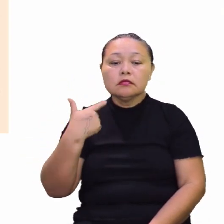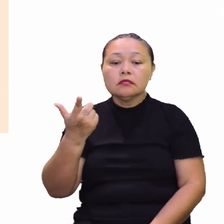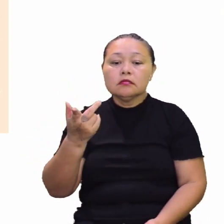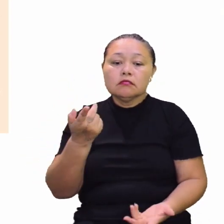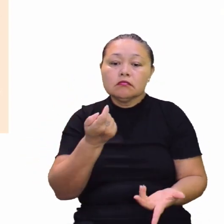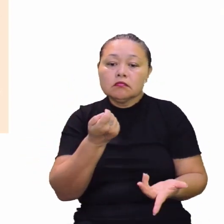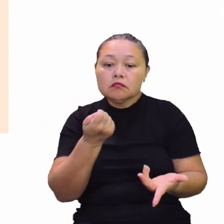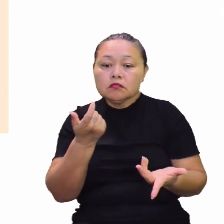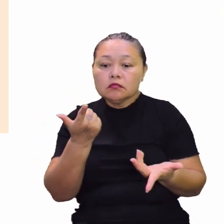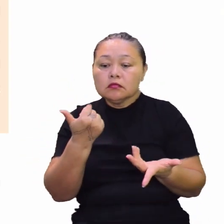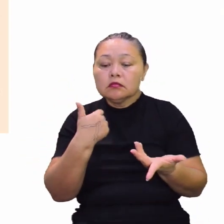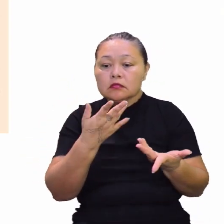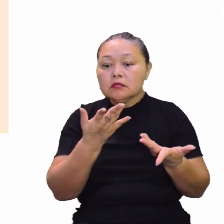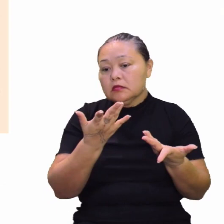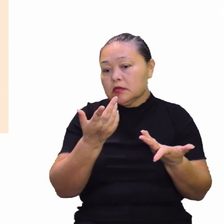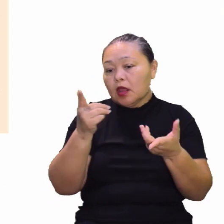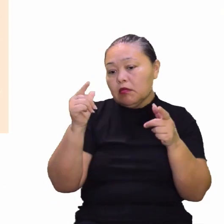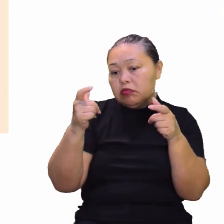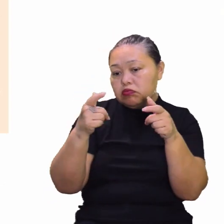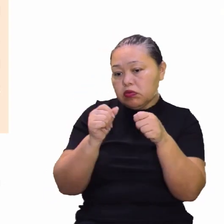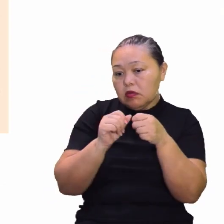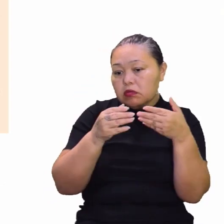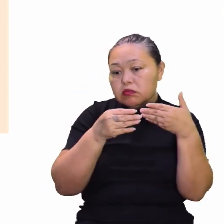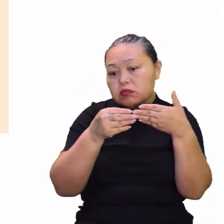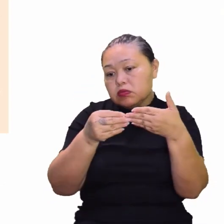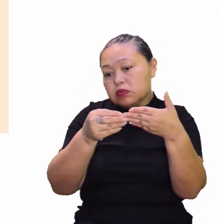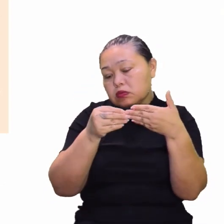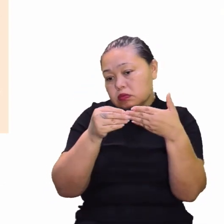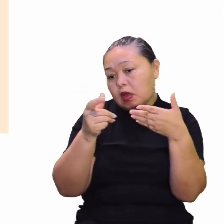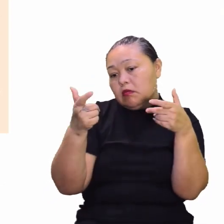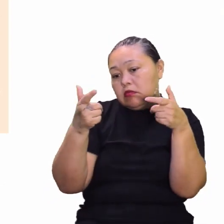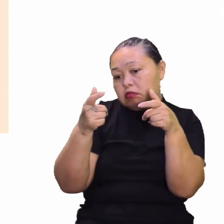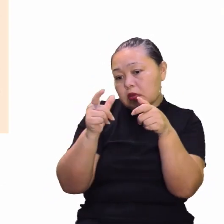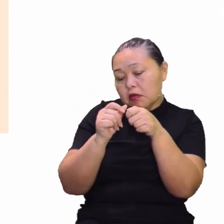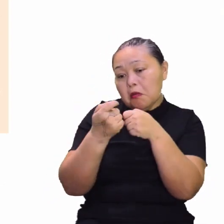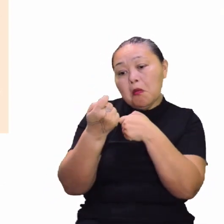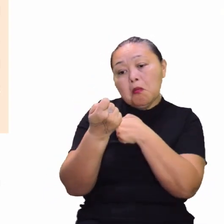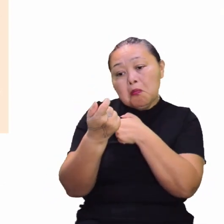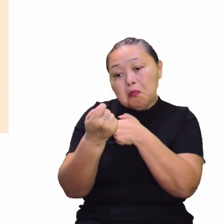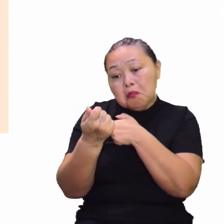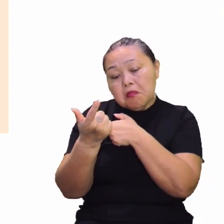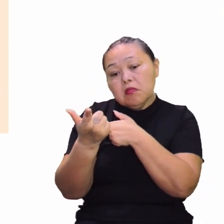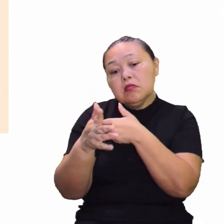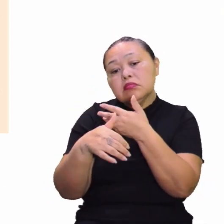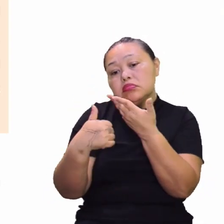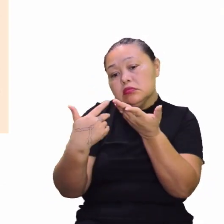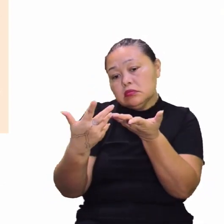menor do que o do Madeira, entenderam? Muito bem. Então,